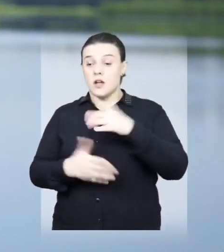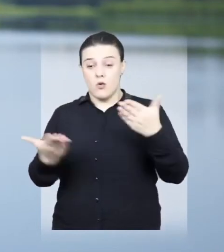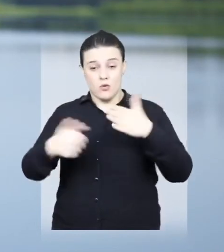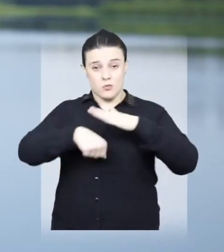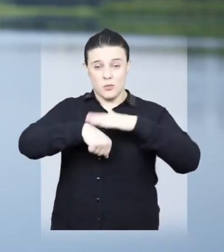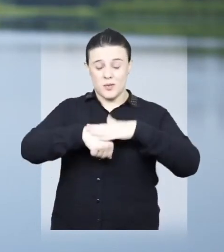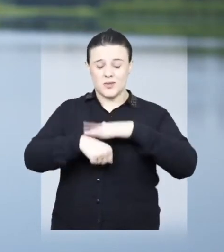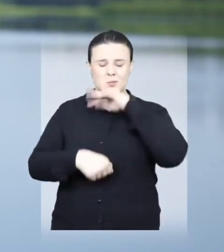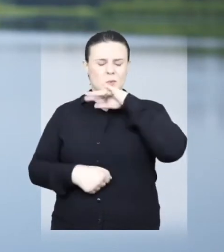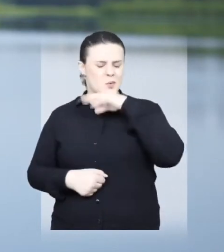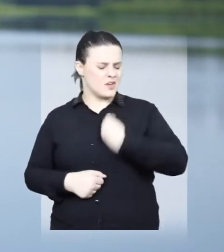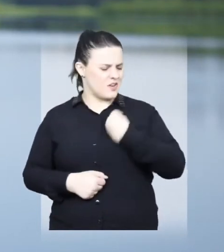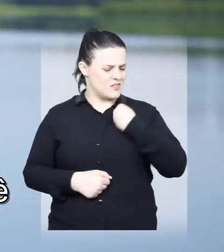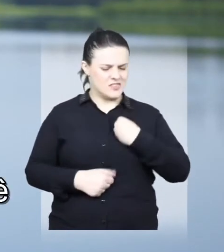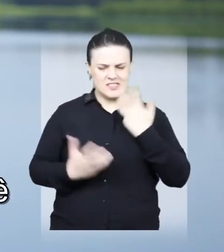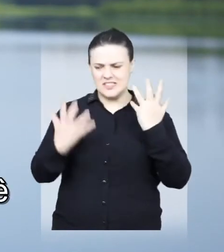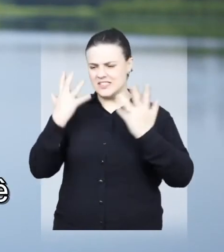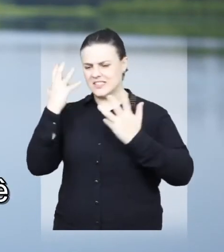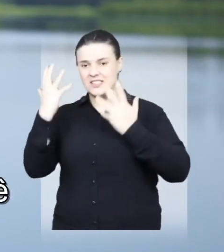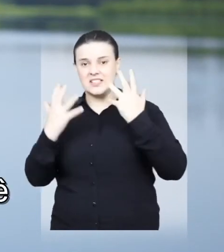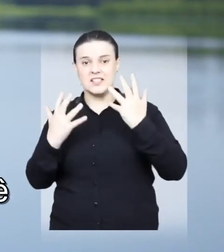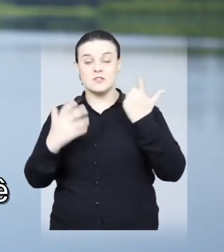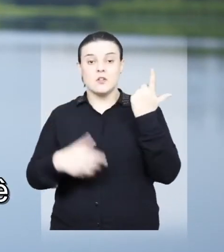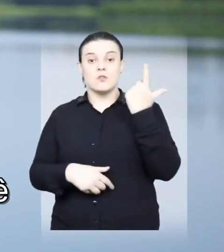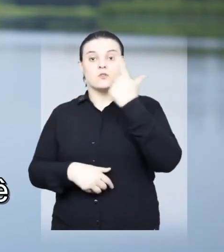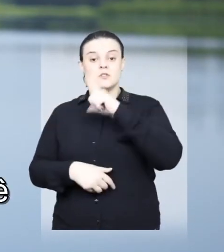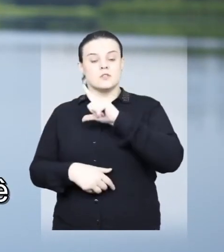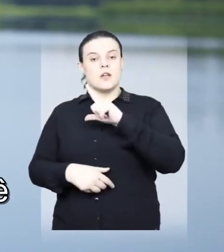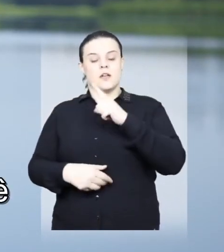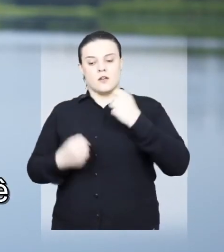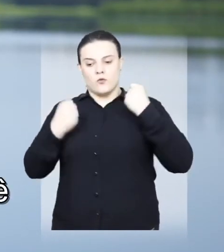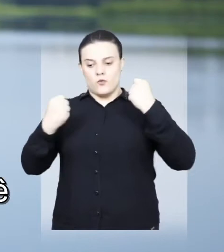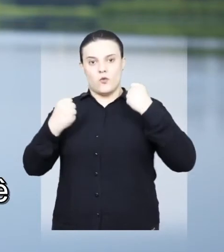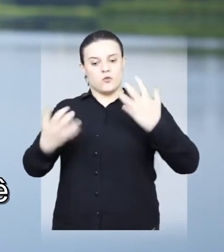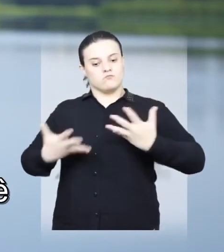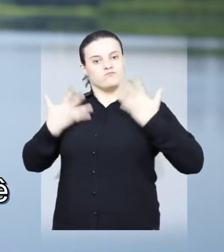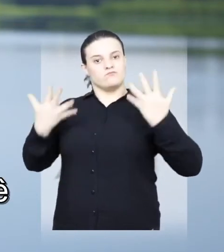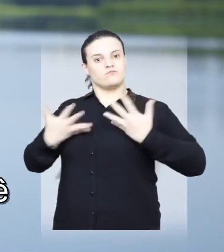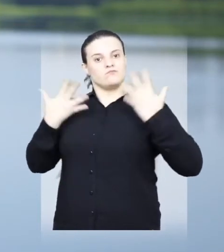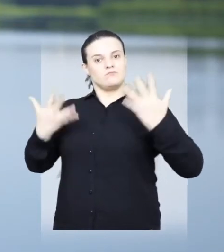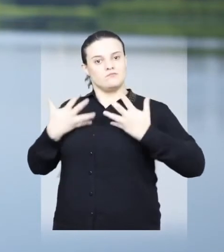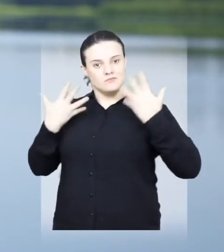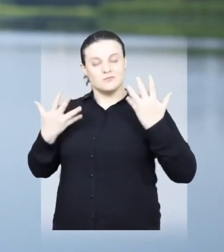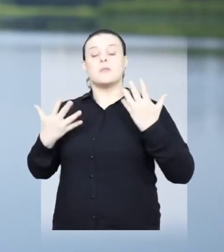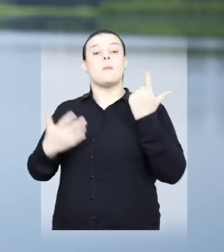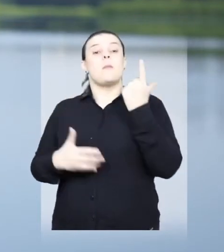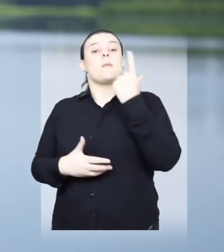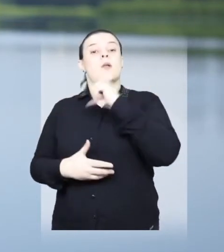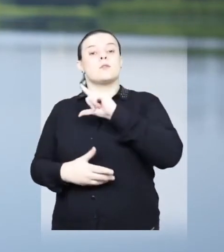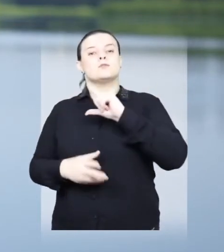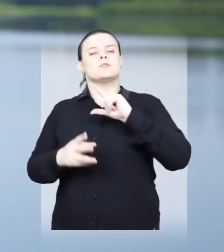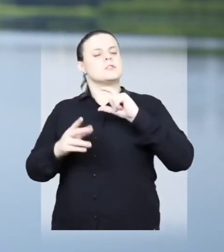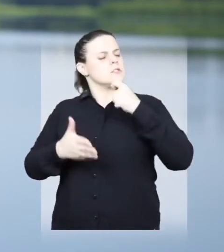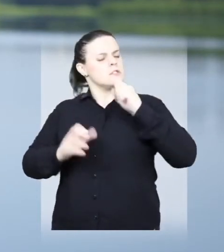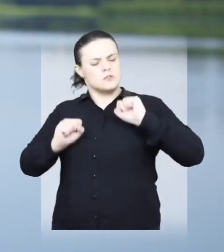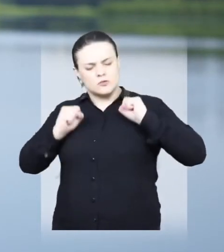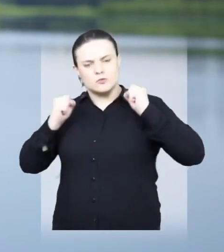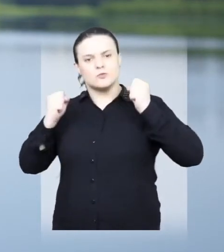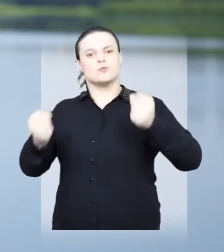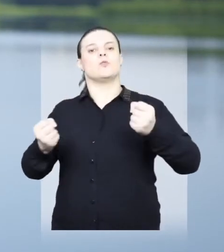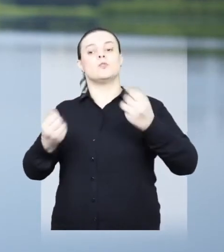naquele momento ruim da vida, eu acho que naquele momento você encontra forças, motivação, estímulo para você